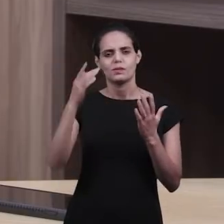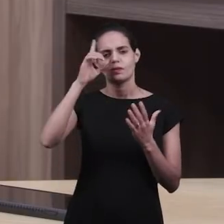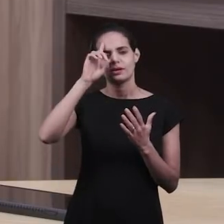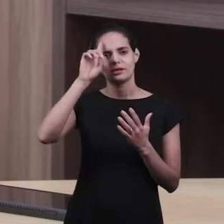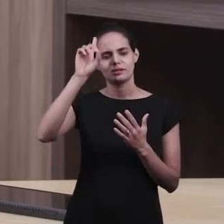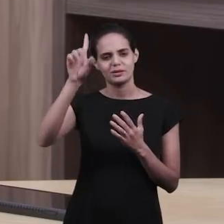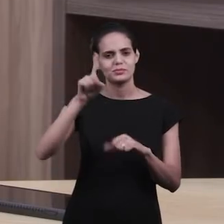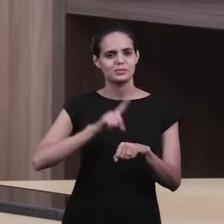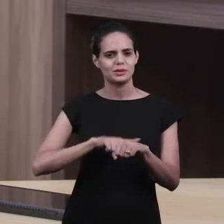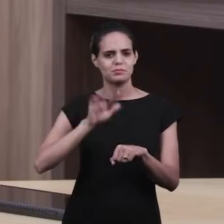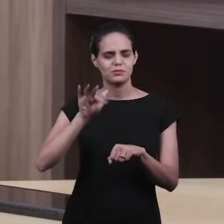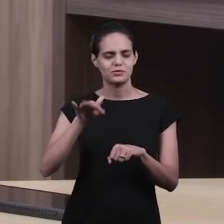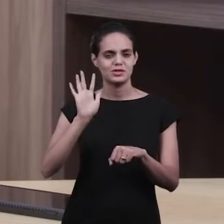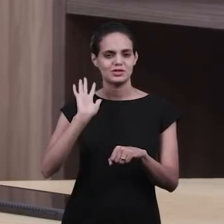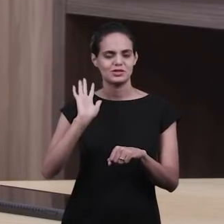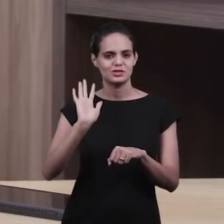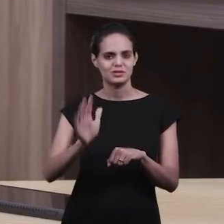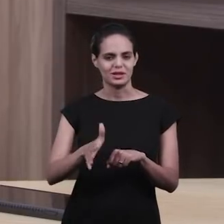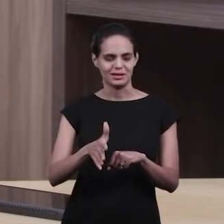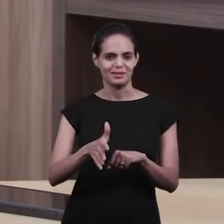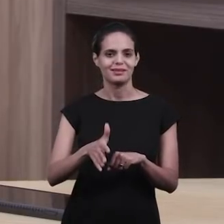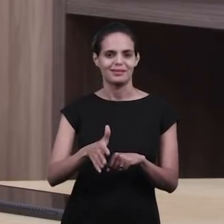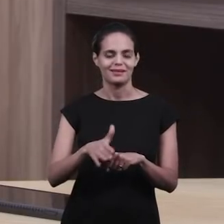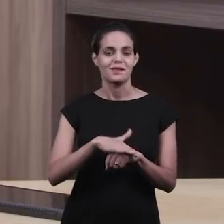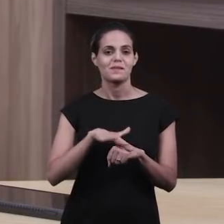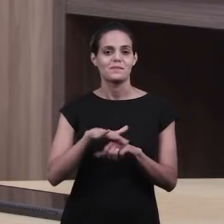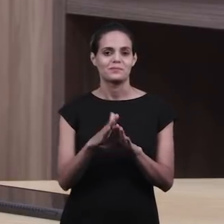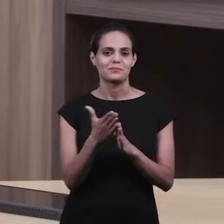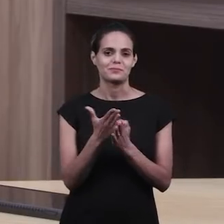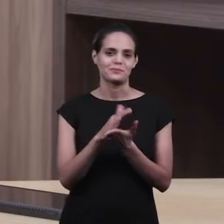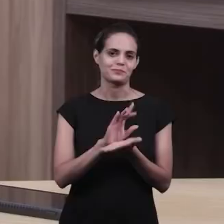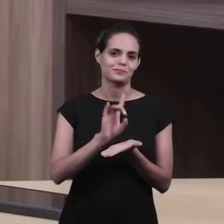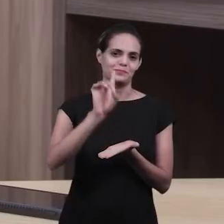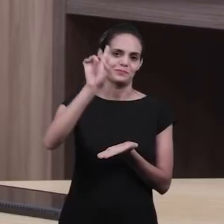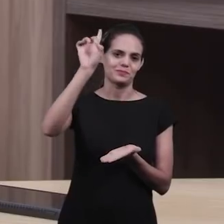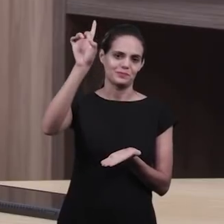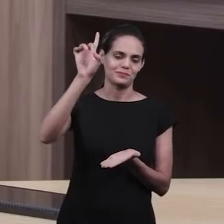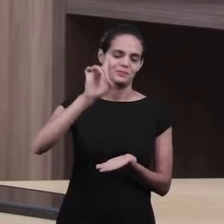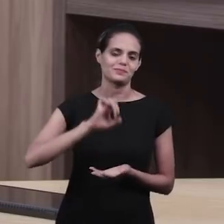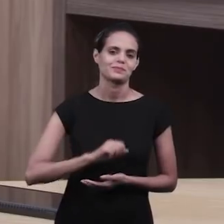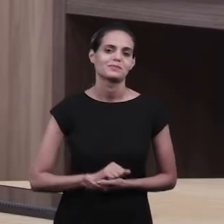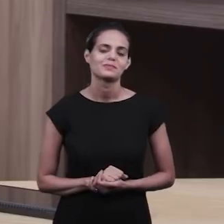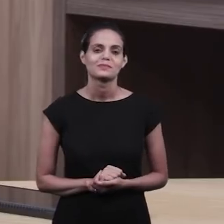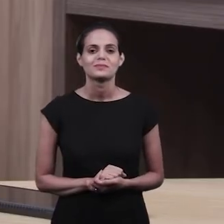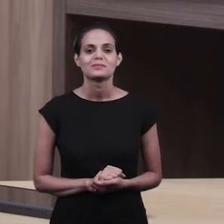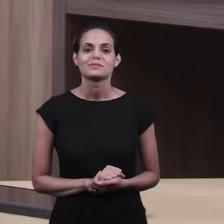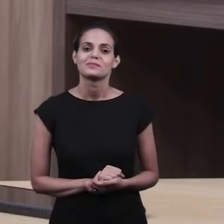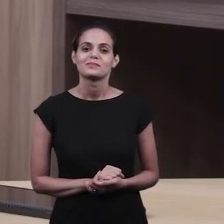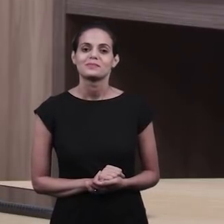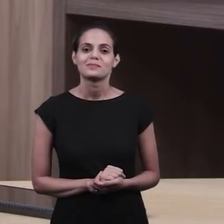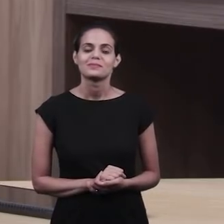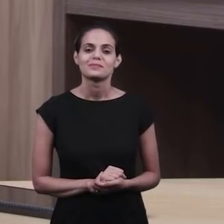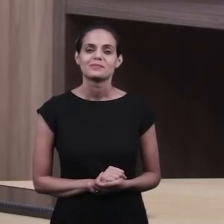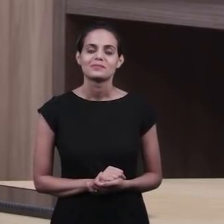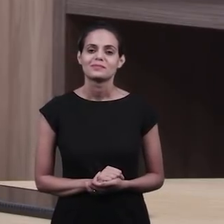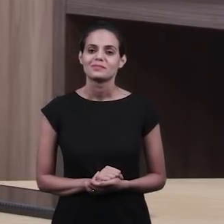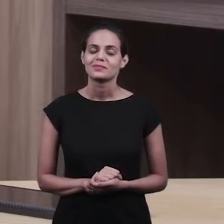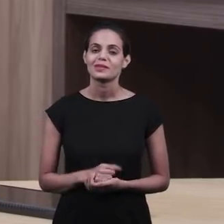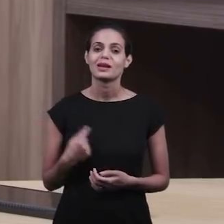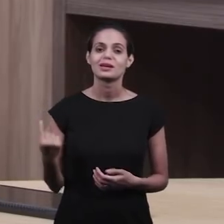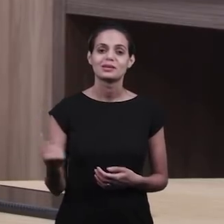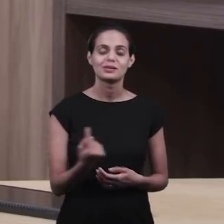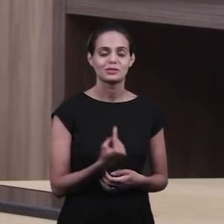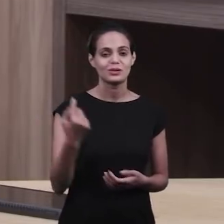gente está chegando ao fim dessa edição do programa Conversas Bíblicas e estamos aqui nos alimentando,